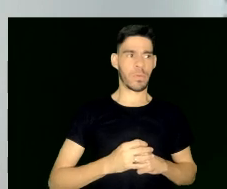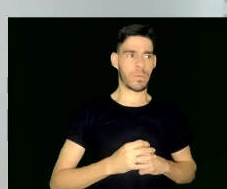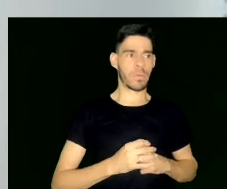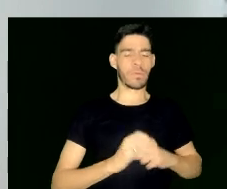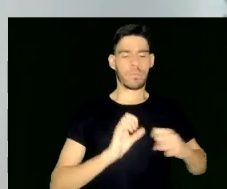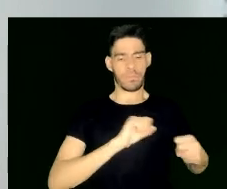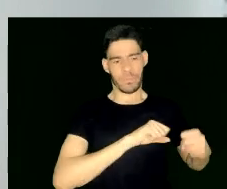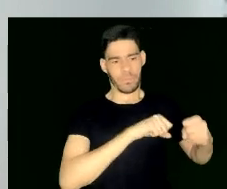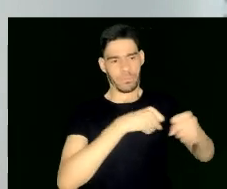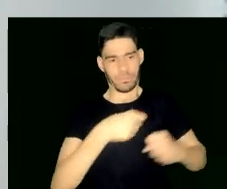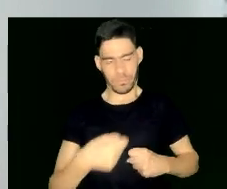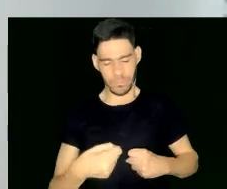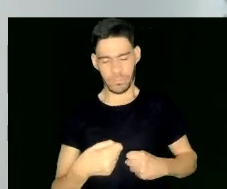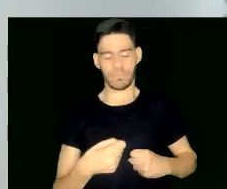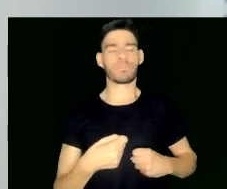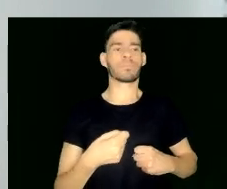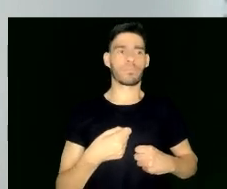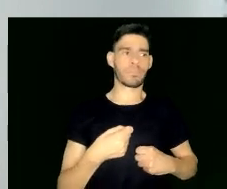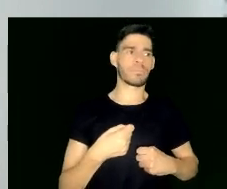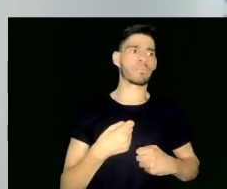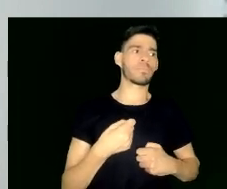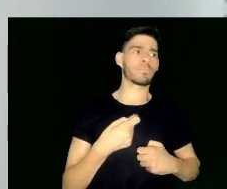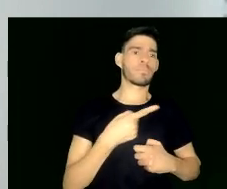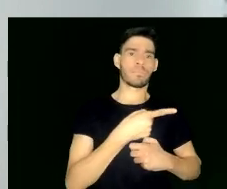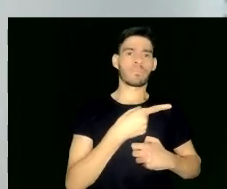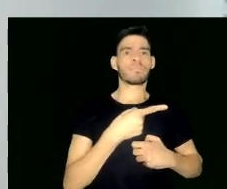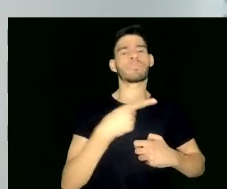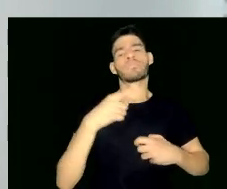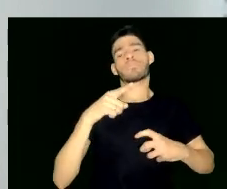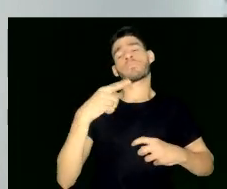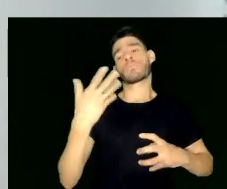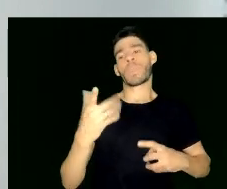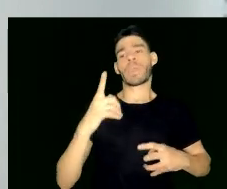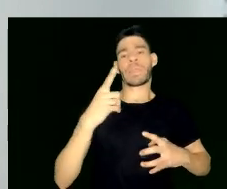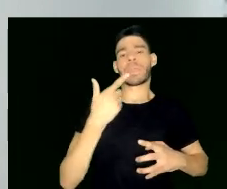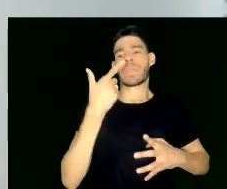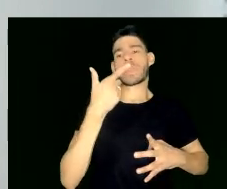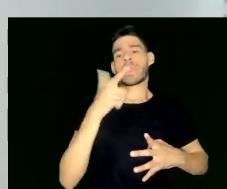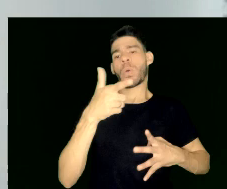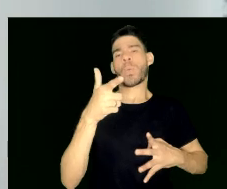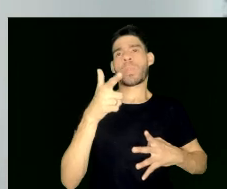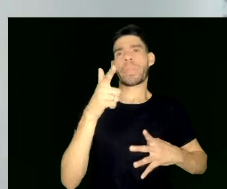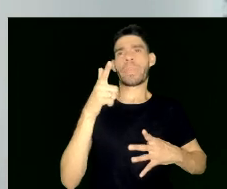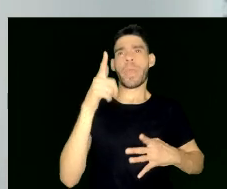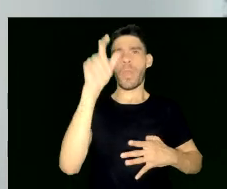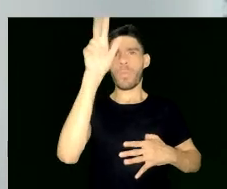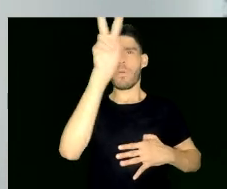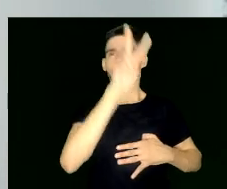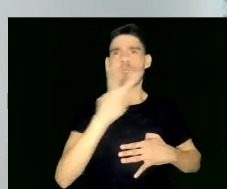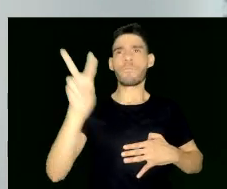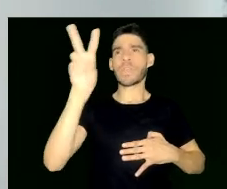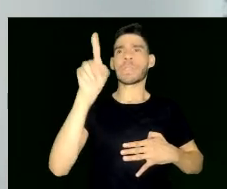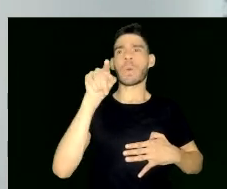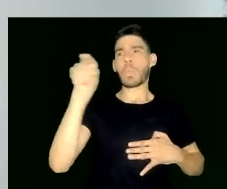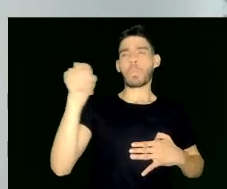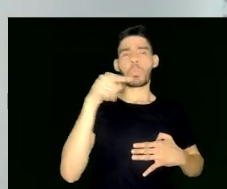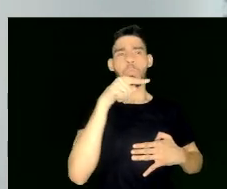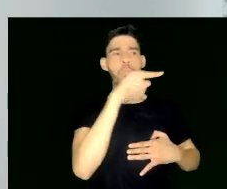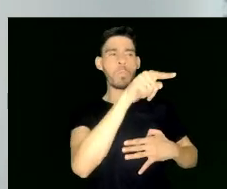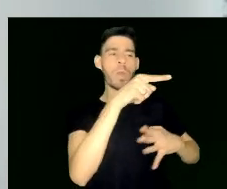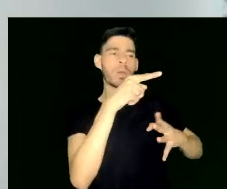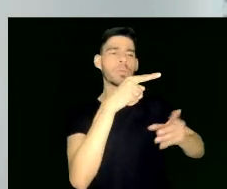que eu me esforço para que não seja ideológica, para que, portanto, não tenha um viés desse ou